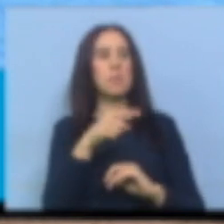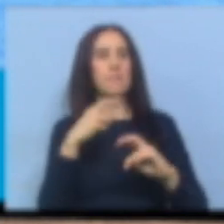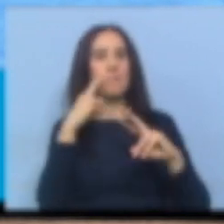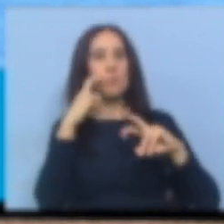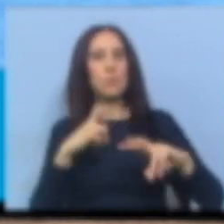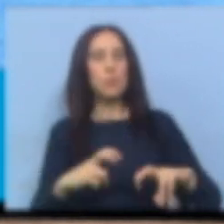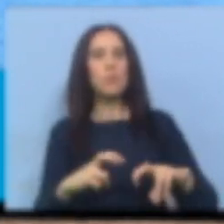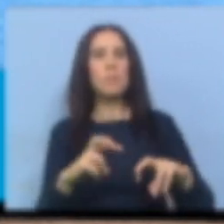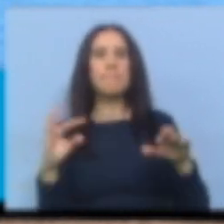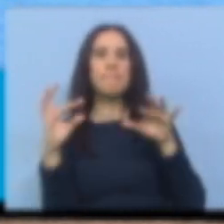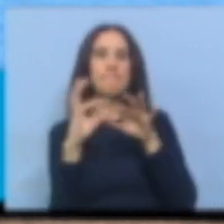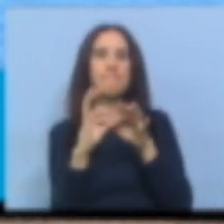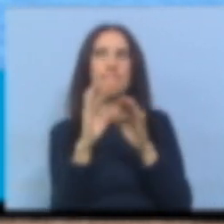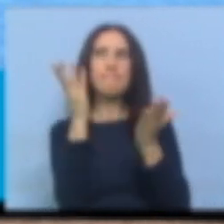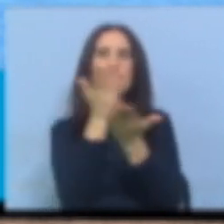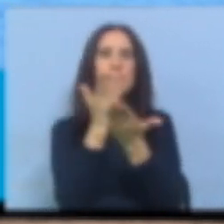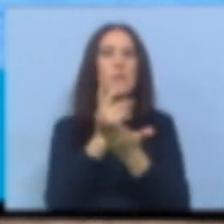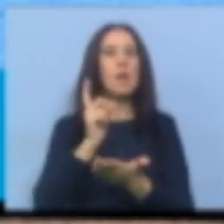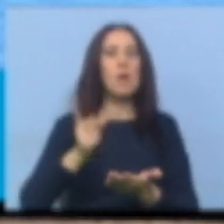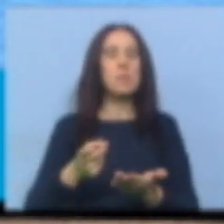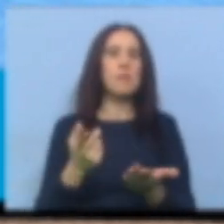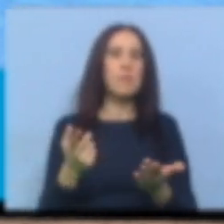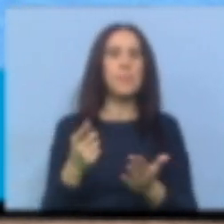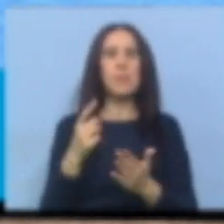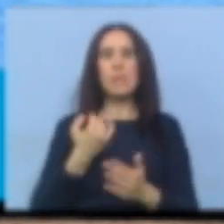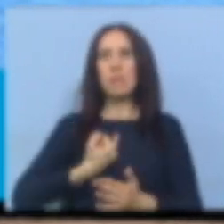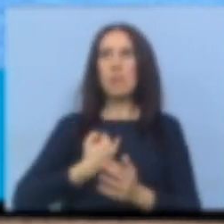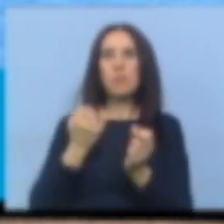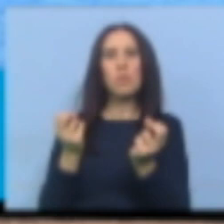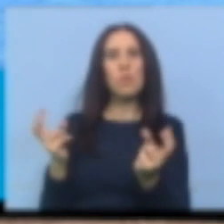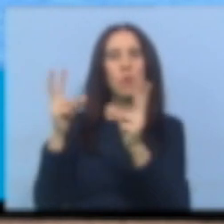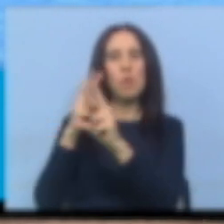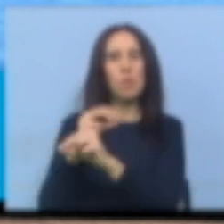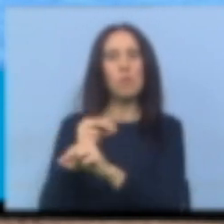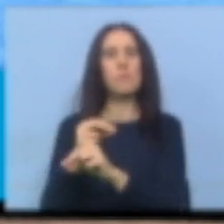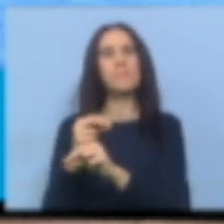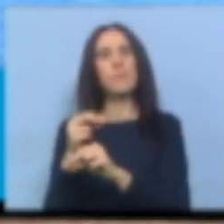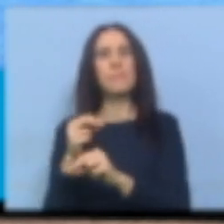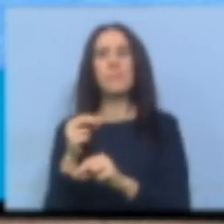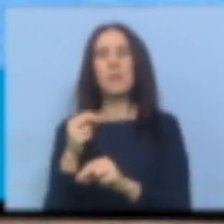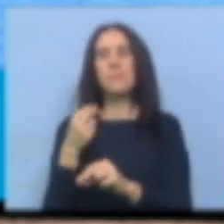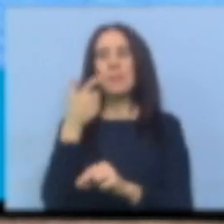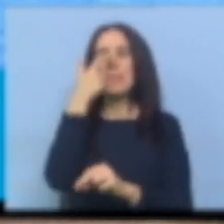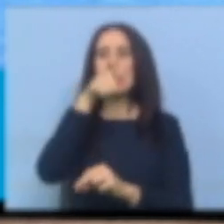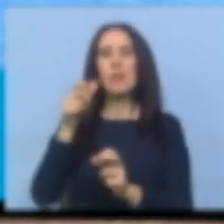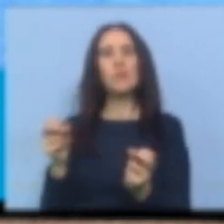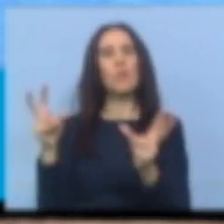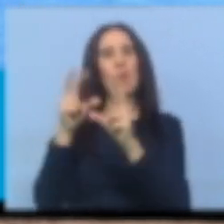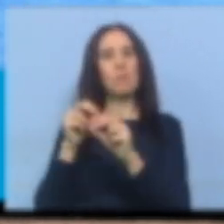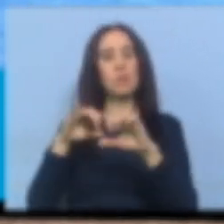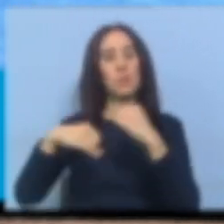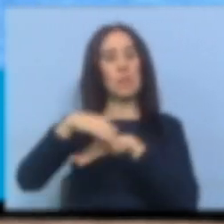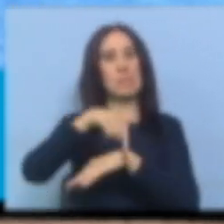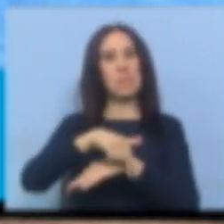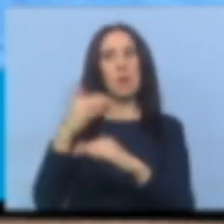que dialogar também com aquilo que são, enfim, as novas identidades, enfim, os novos residentes que esta sociedade